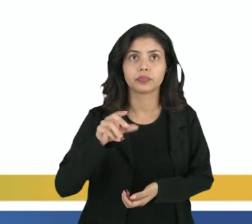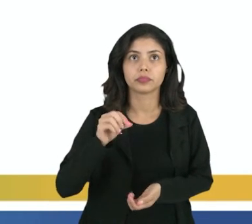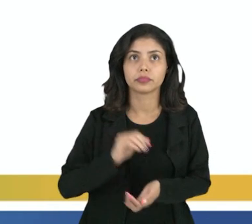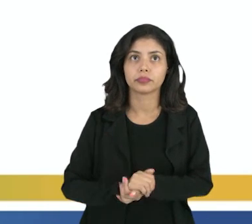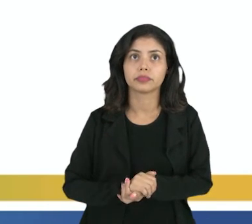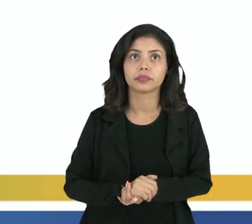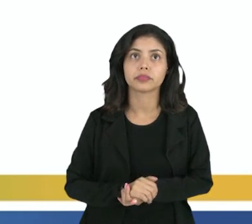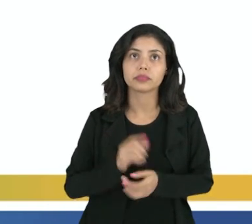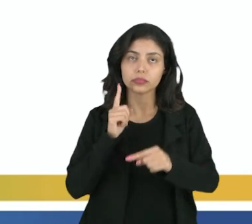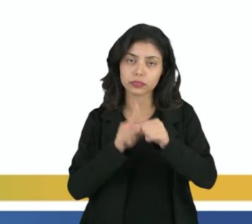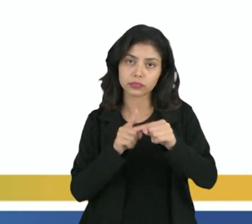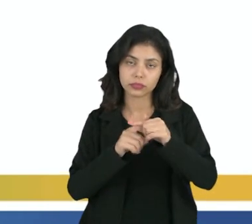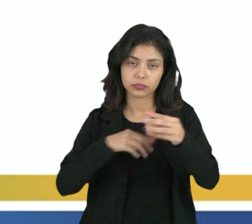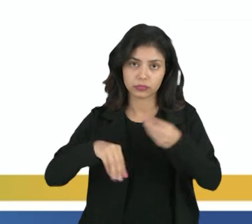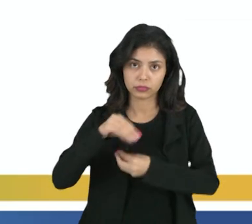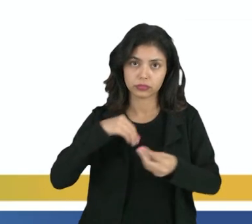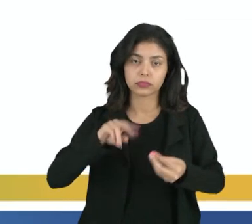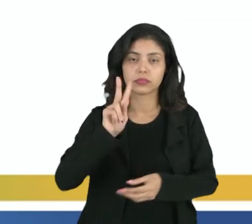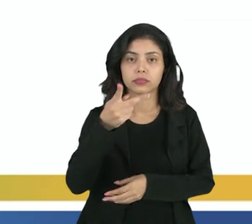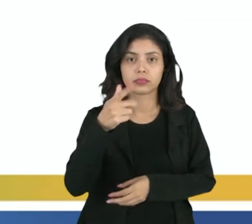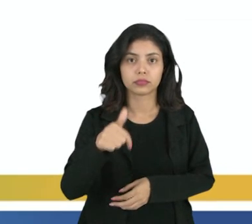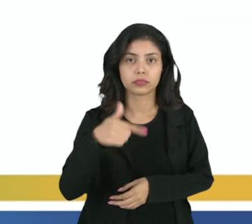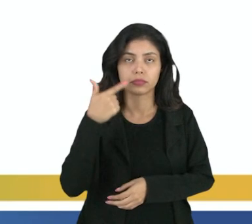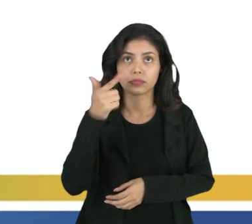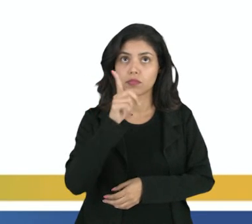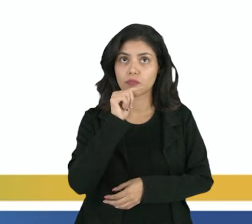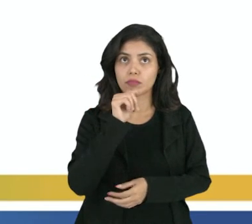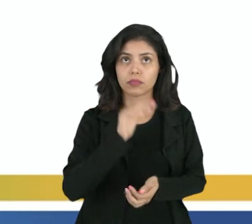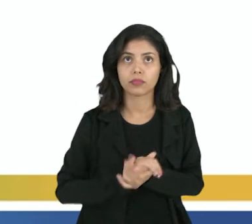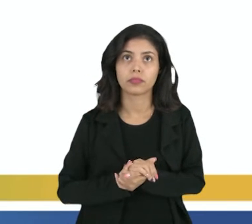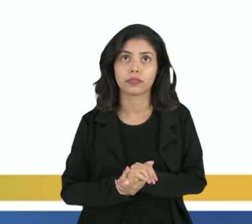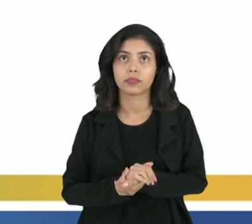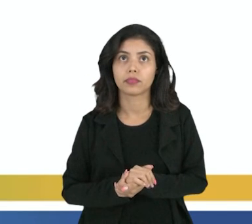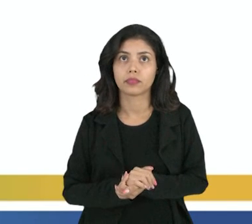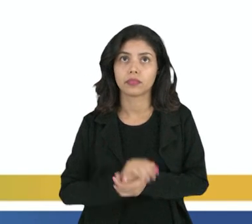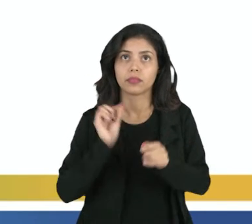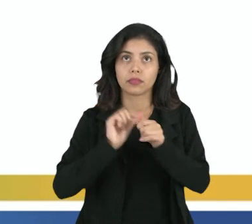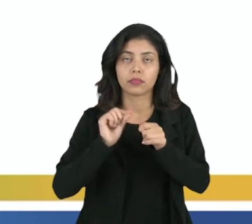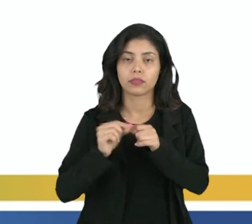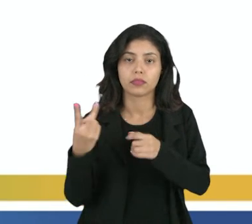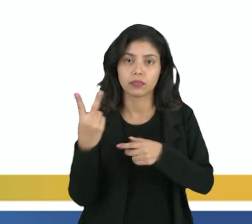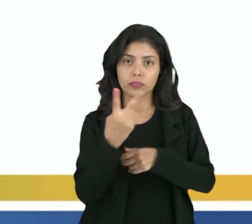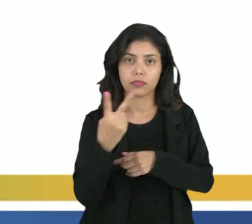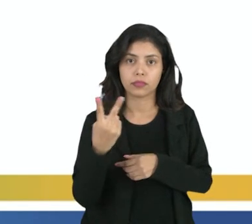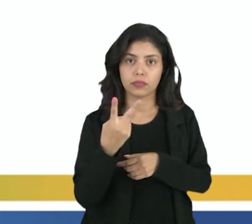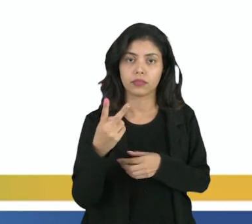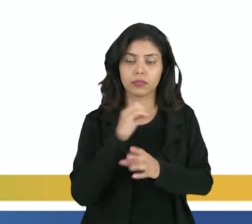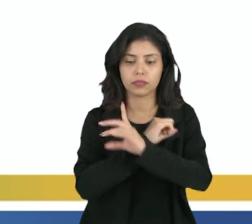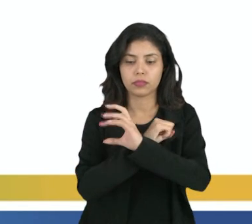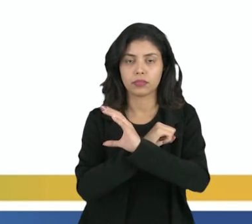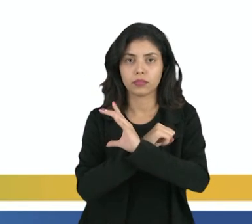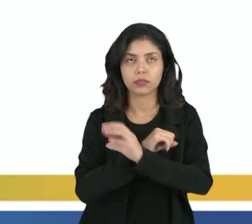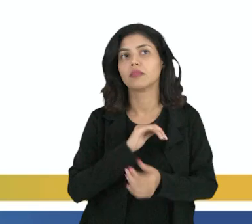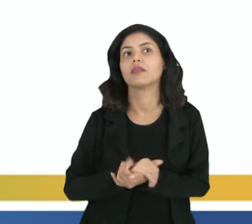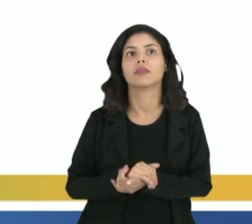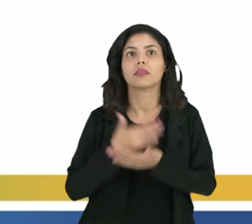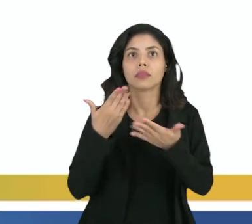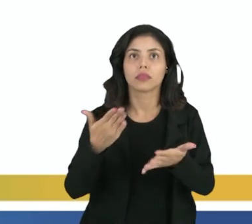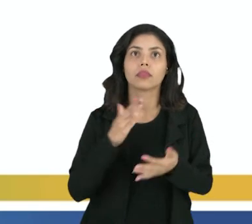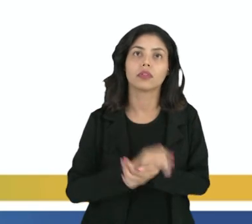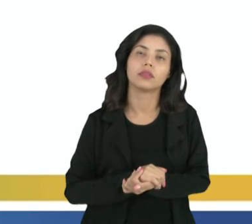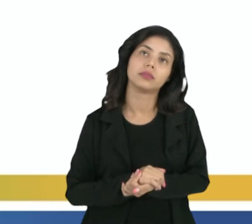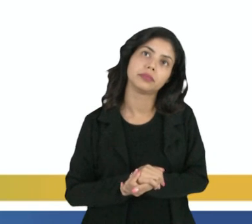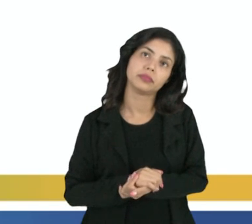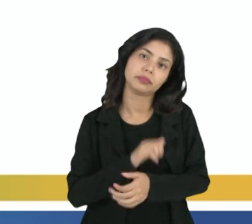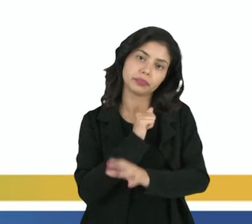do n o reagindo com água e aí nós temos a formação de dois ácidos e eles